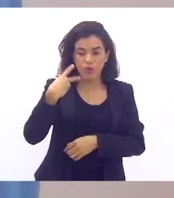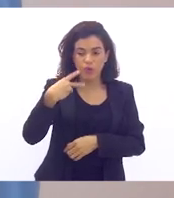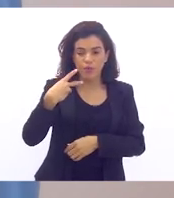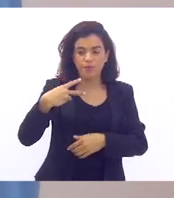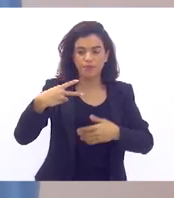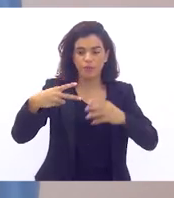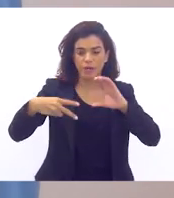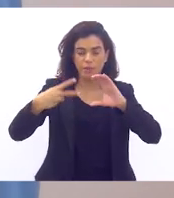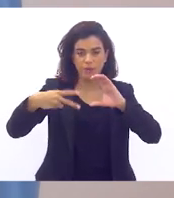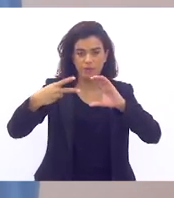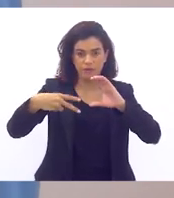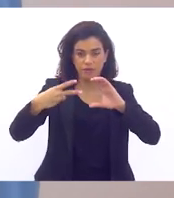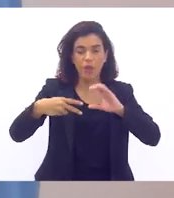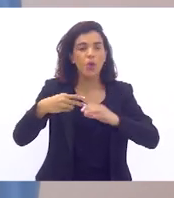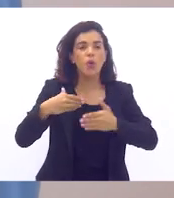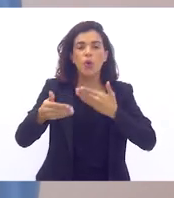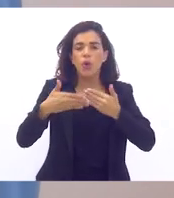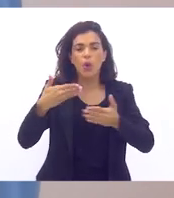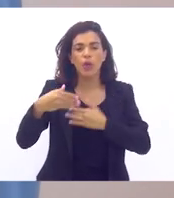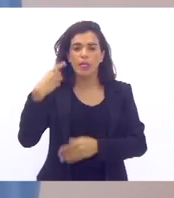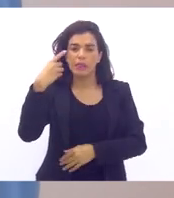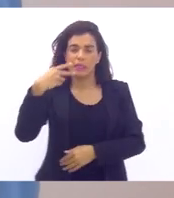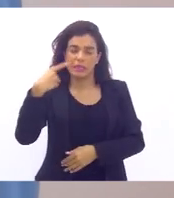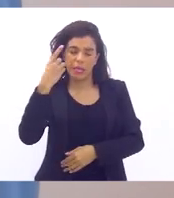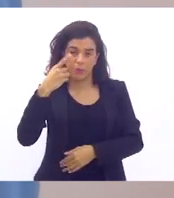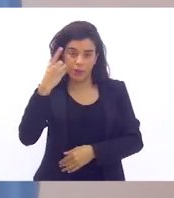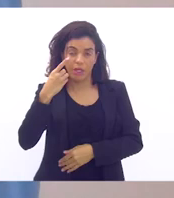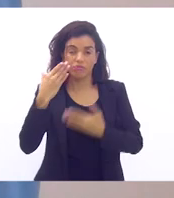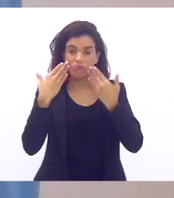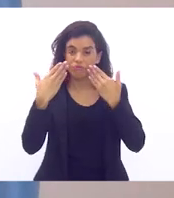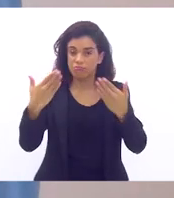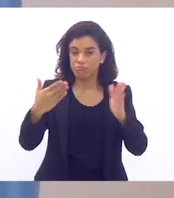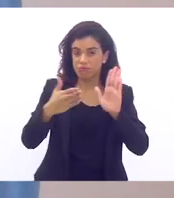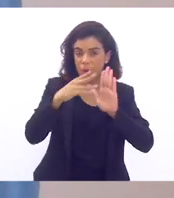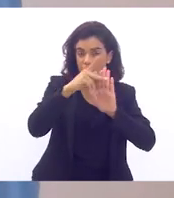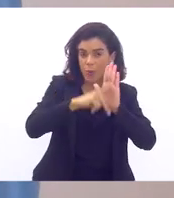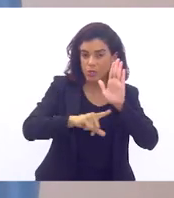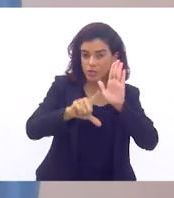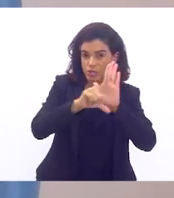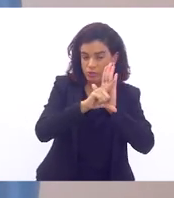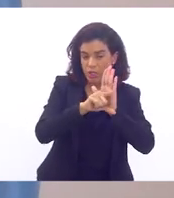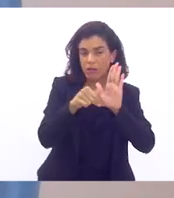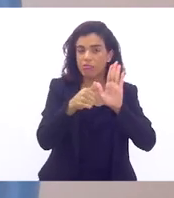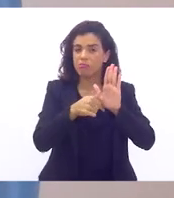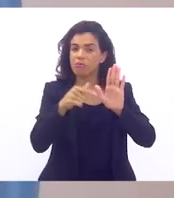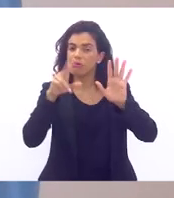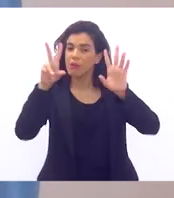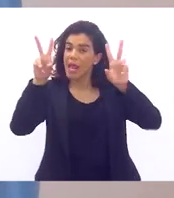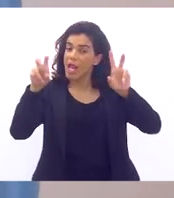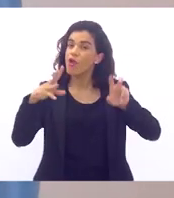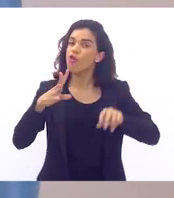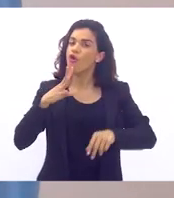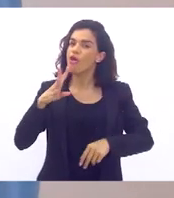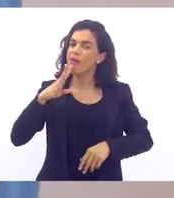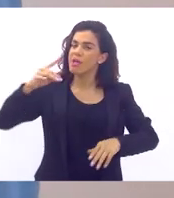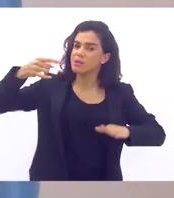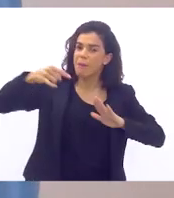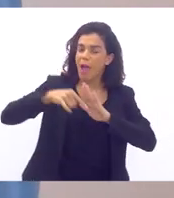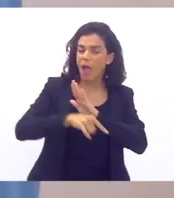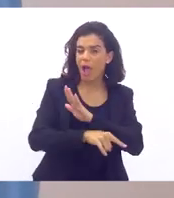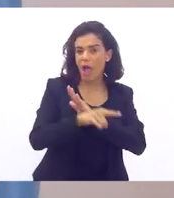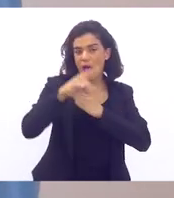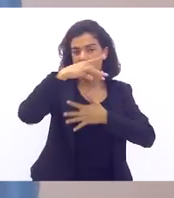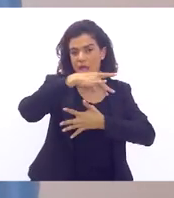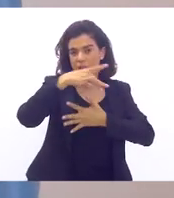qualquer Deputado que apresente projeto ele tem a prevalência naquela ideia naquele tema sobre os demais deputados que